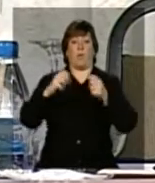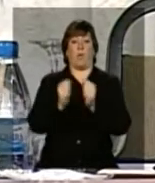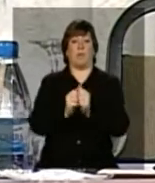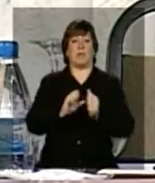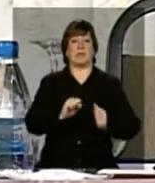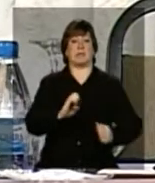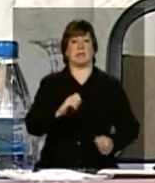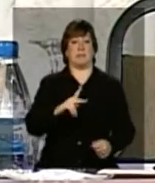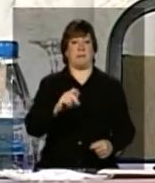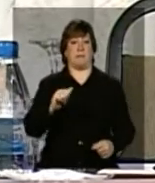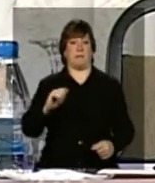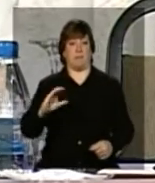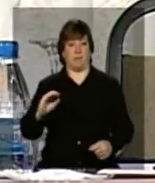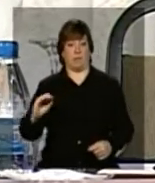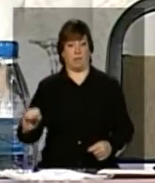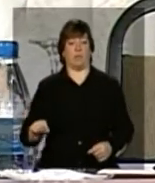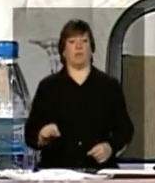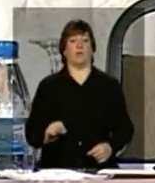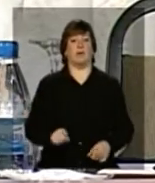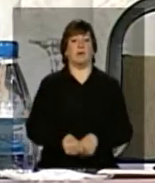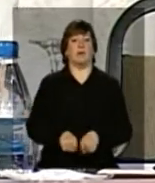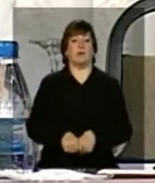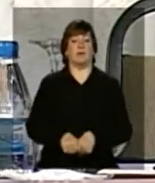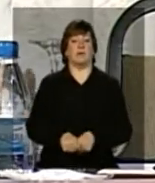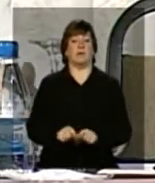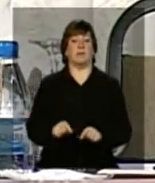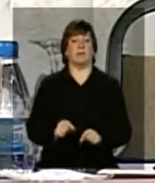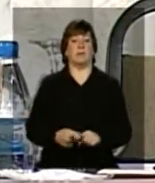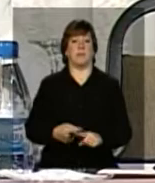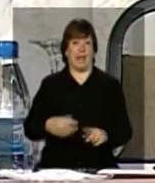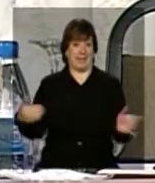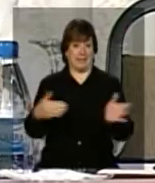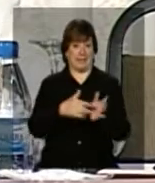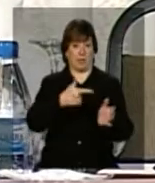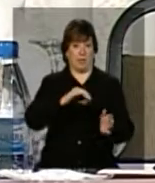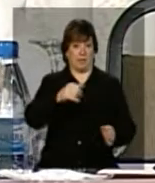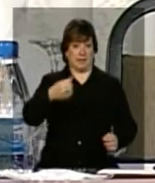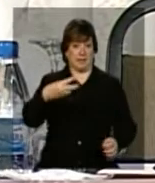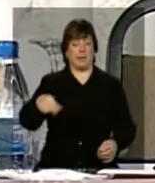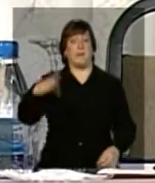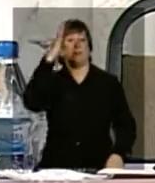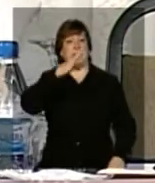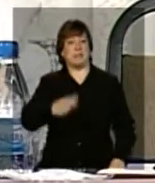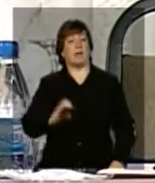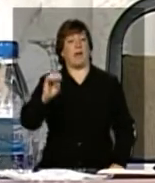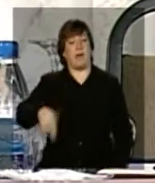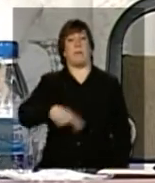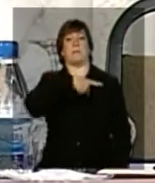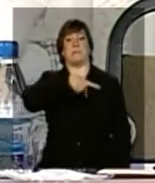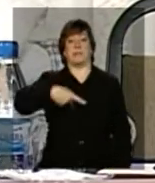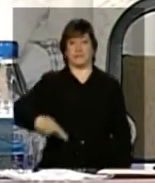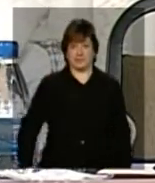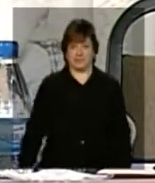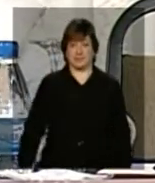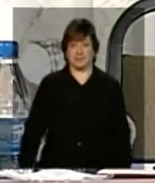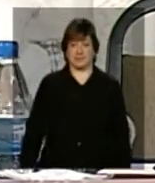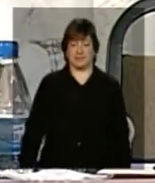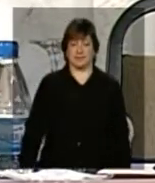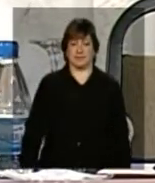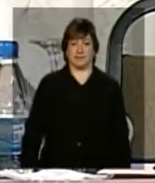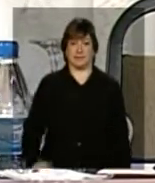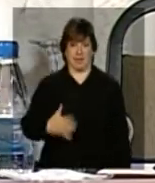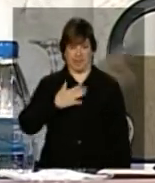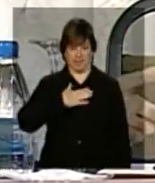CEPAL, porque até 2013 o Brasil é presidente, na minha pessoa